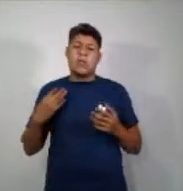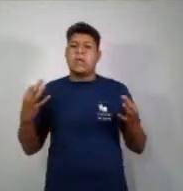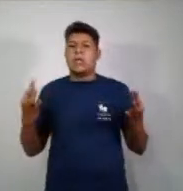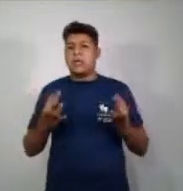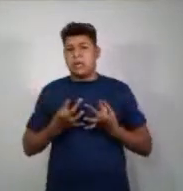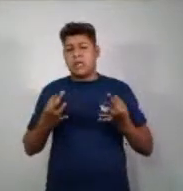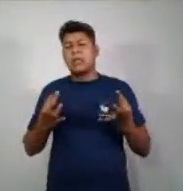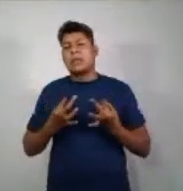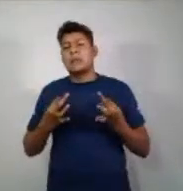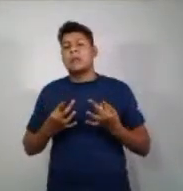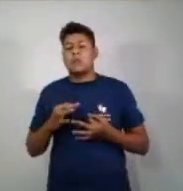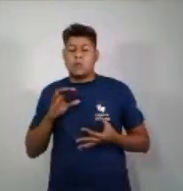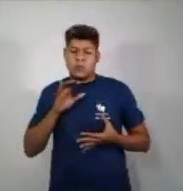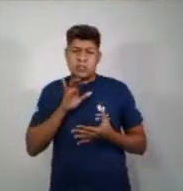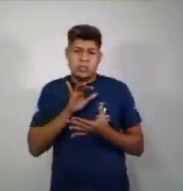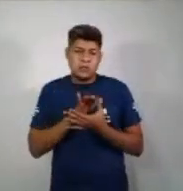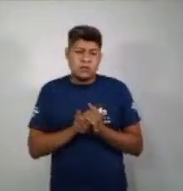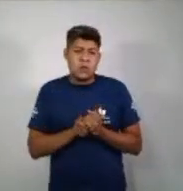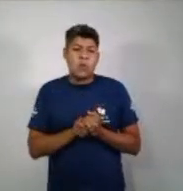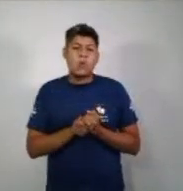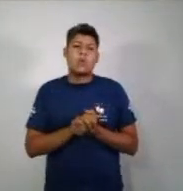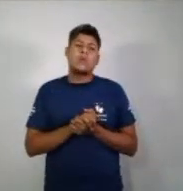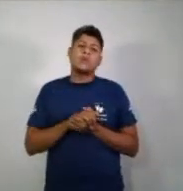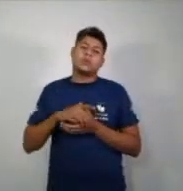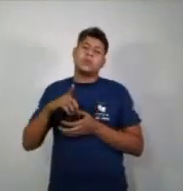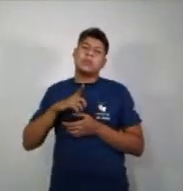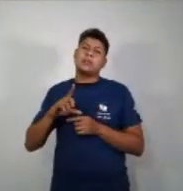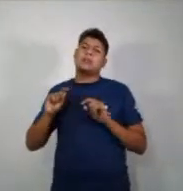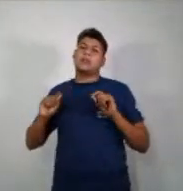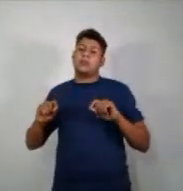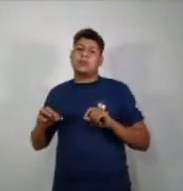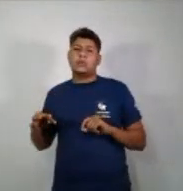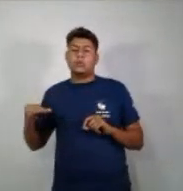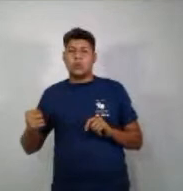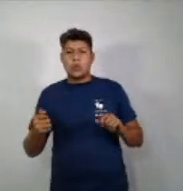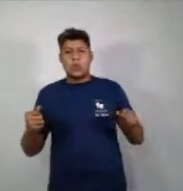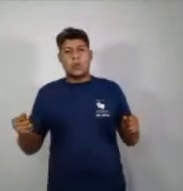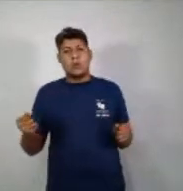minha esposa, né? Então tem toda essa magia,